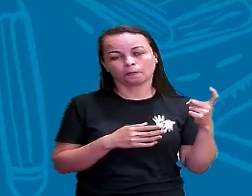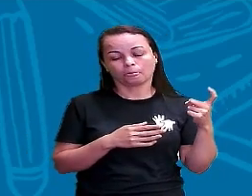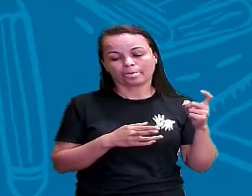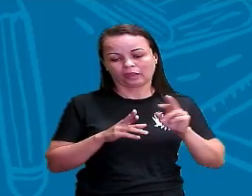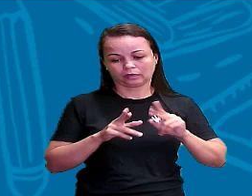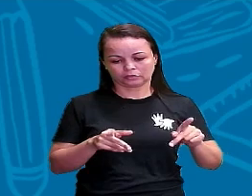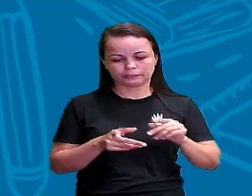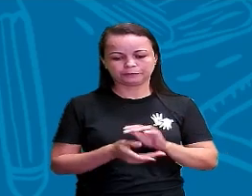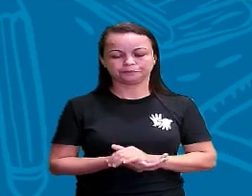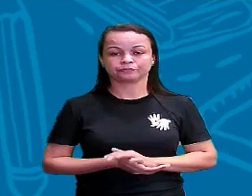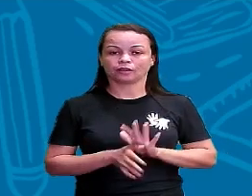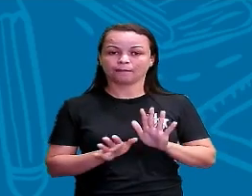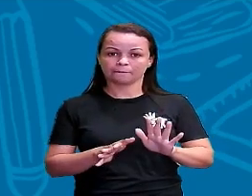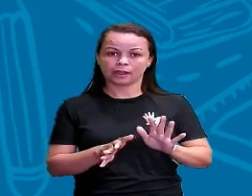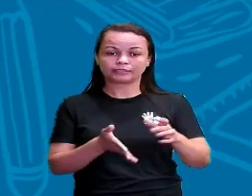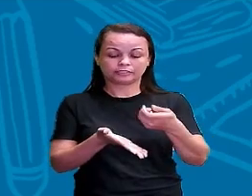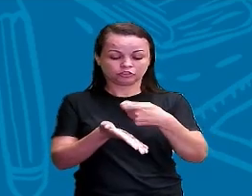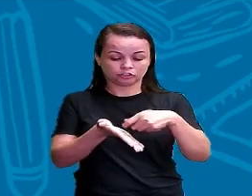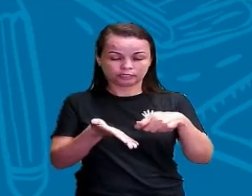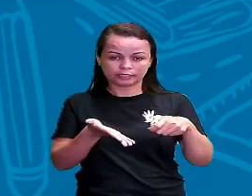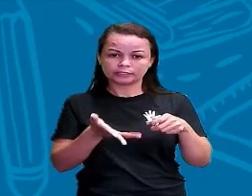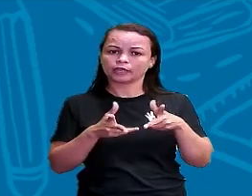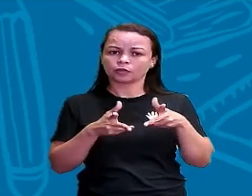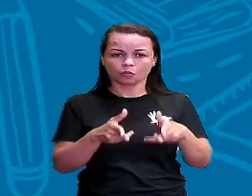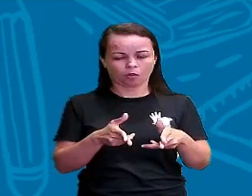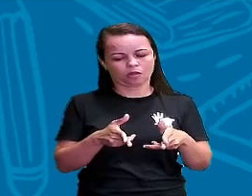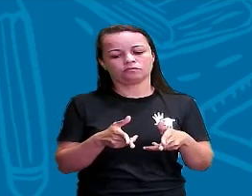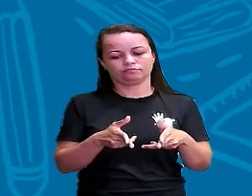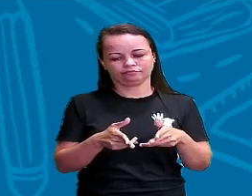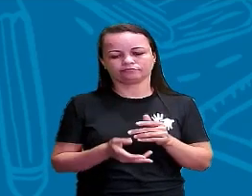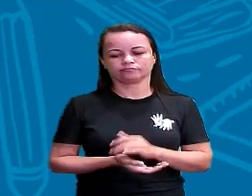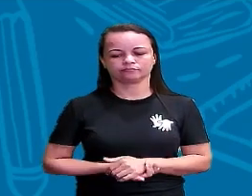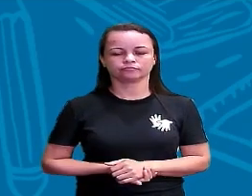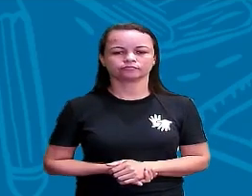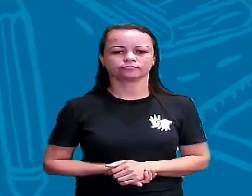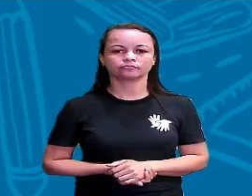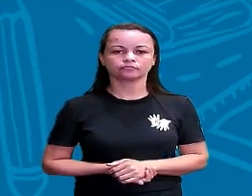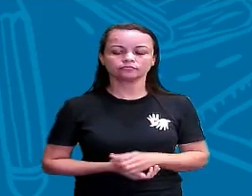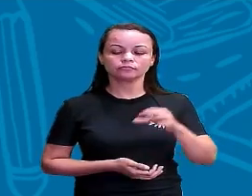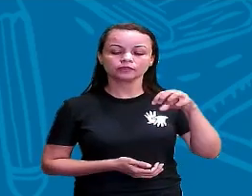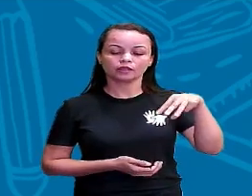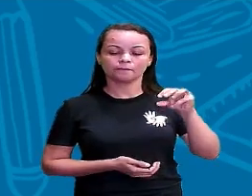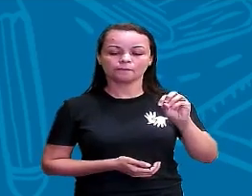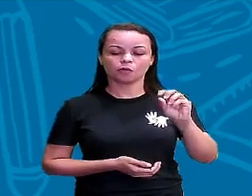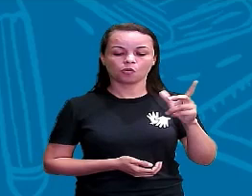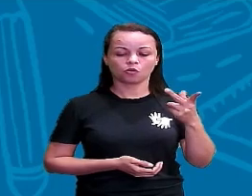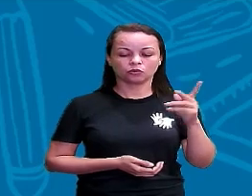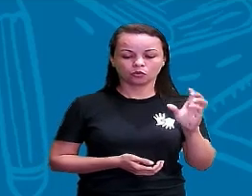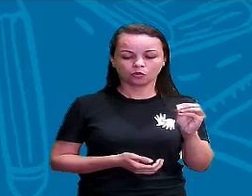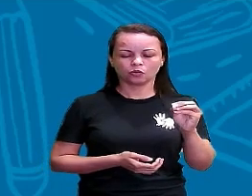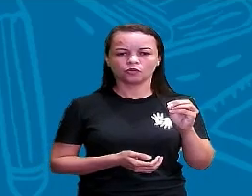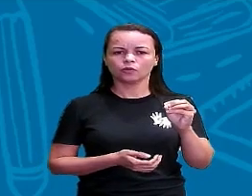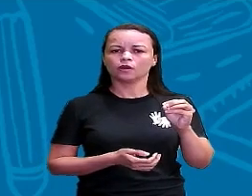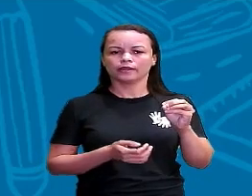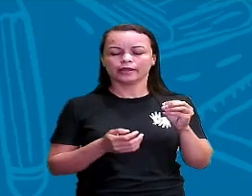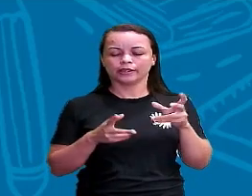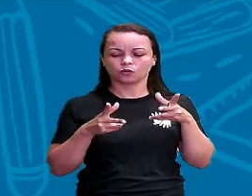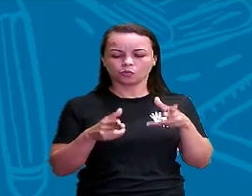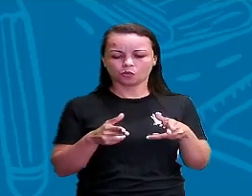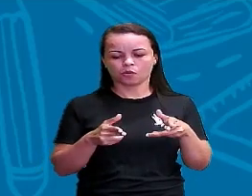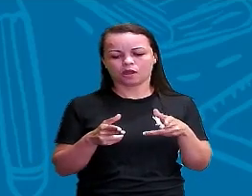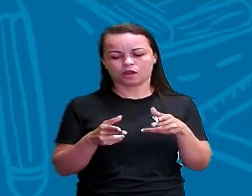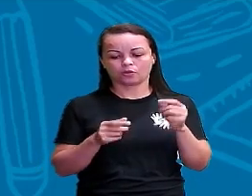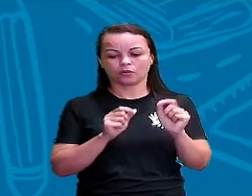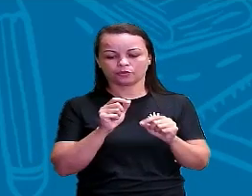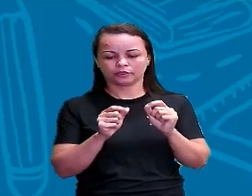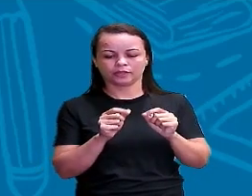Mas a grafia delas ali são a mesma grafia. Então, molho, igual. O que